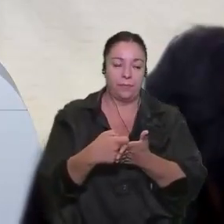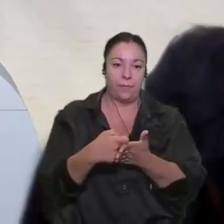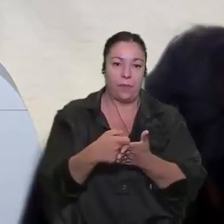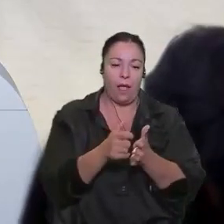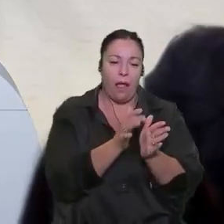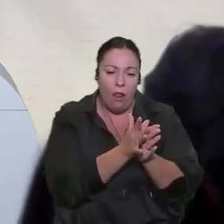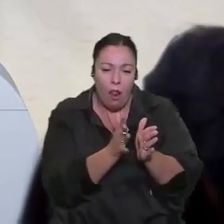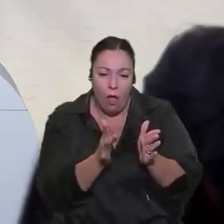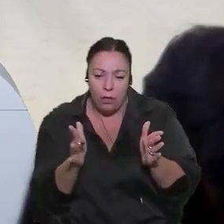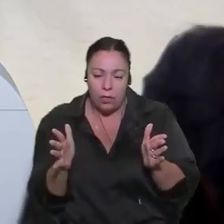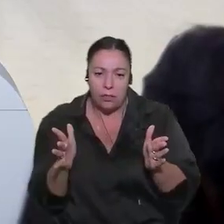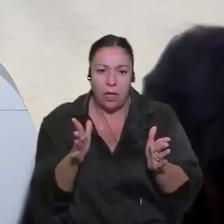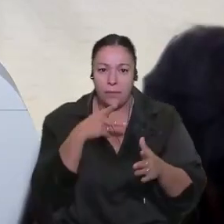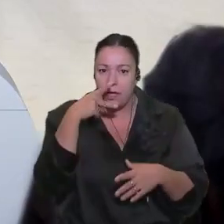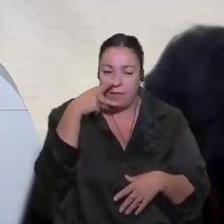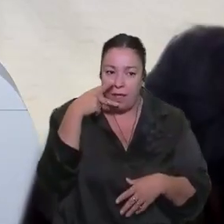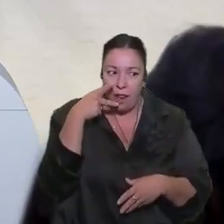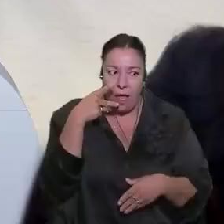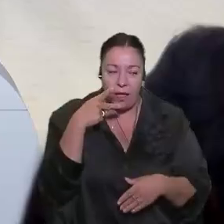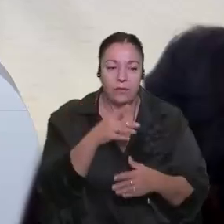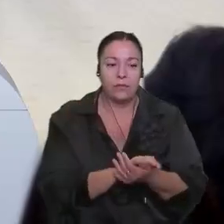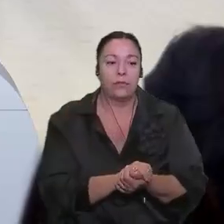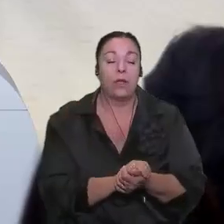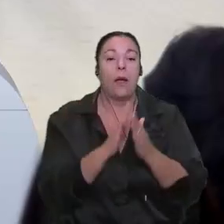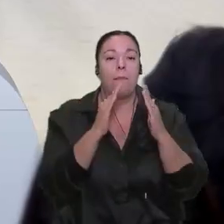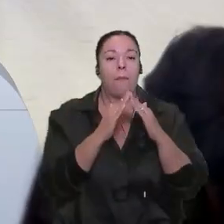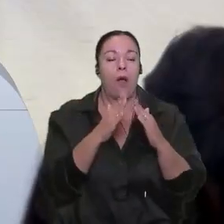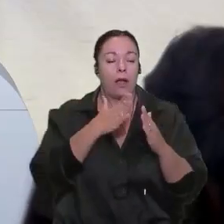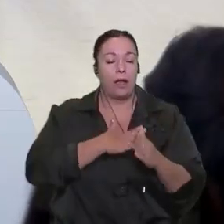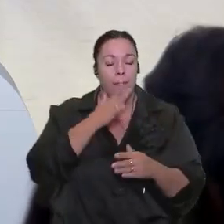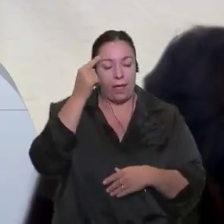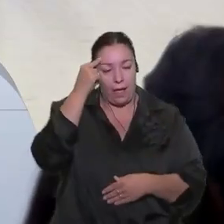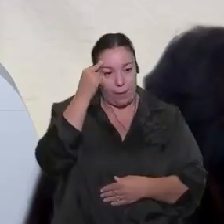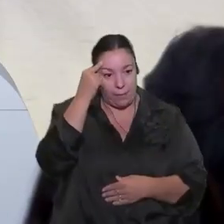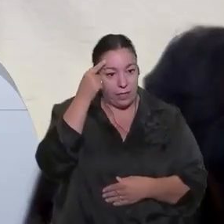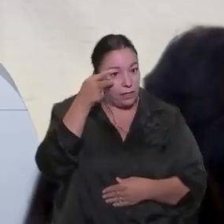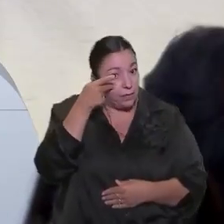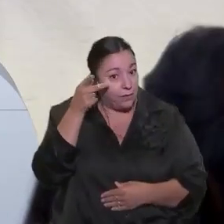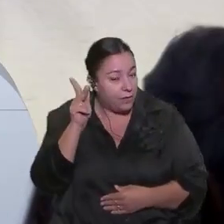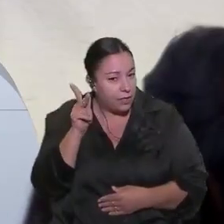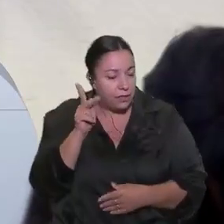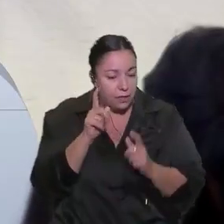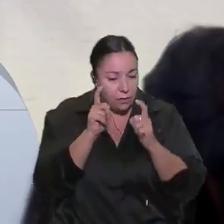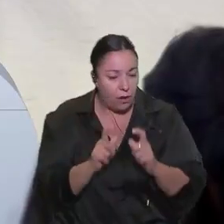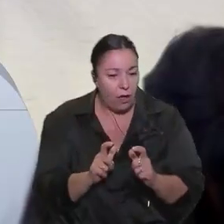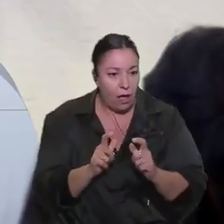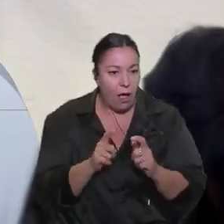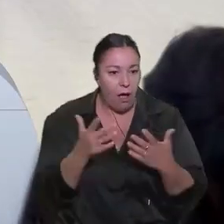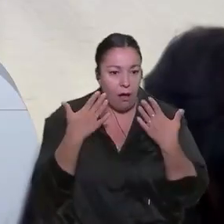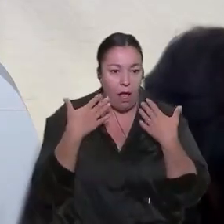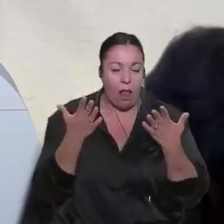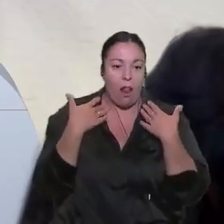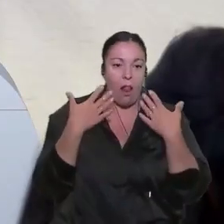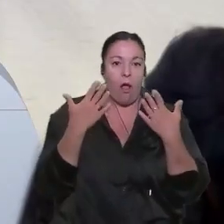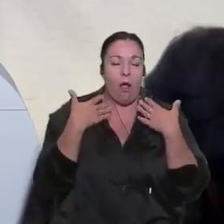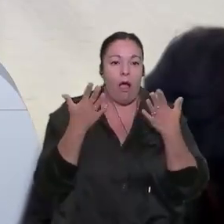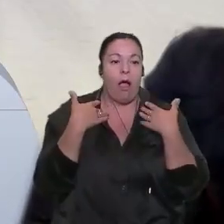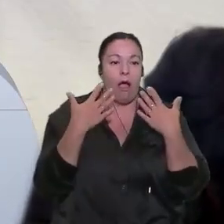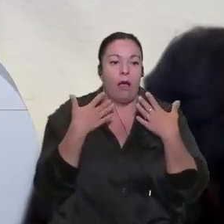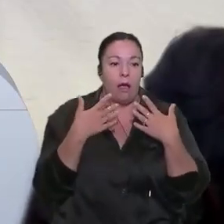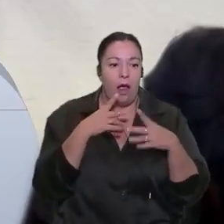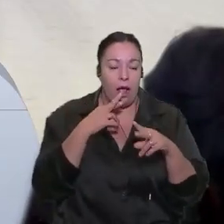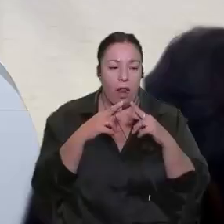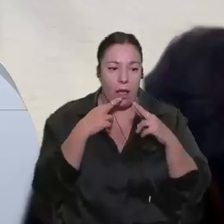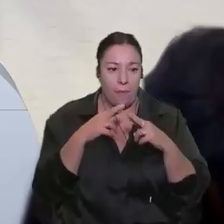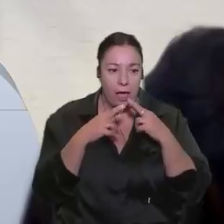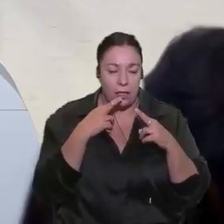que se passou sem nos falarmos, sei que Contita ainda mora na minha cabeça, vizinha do local onde as ondas de calor são produzidas em reclamação à queda